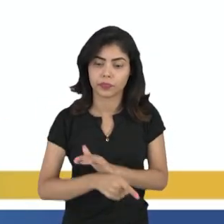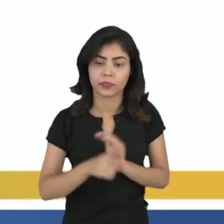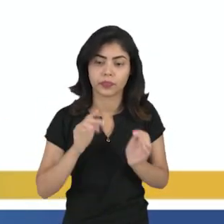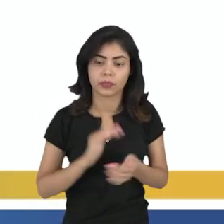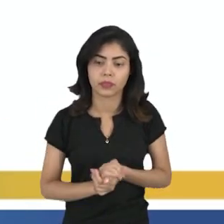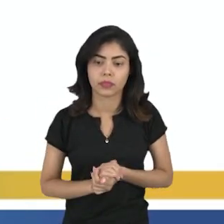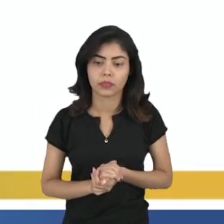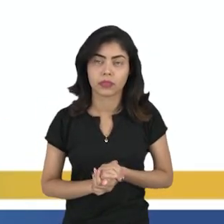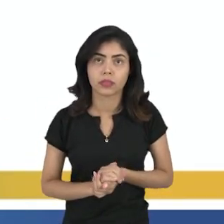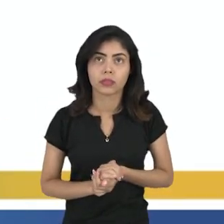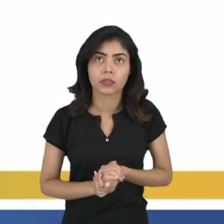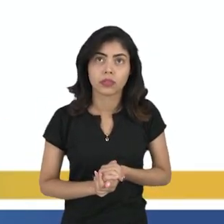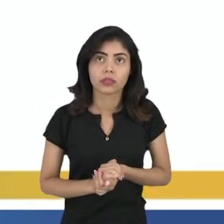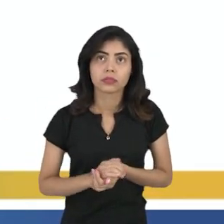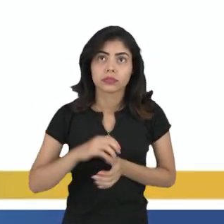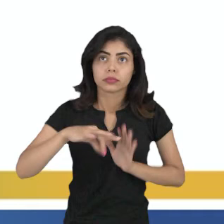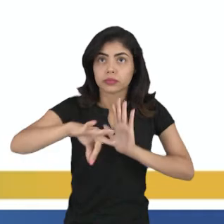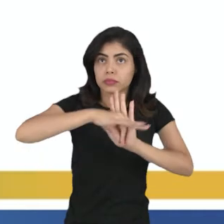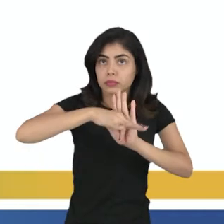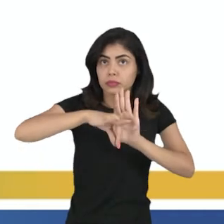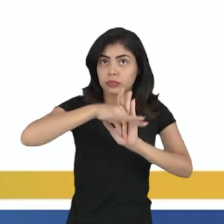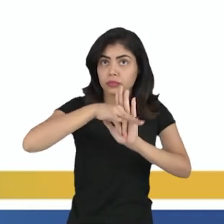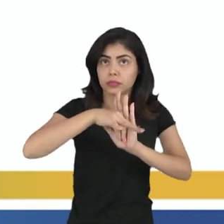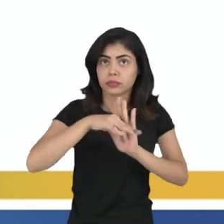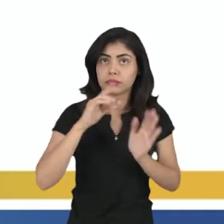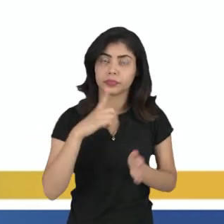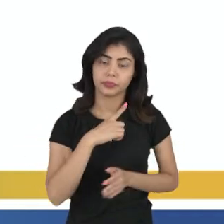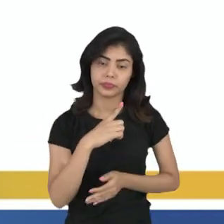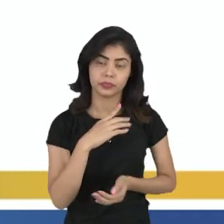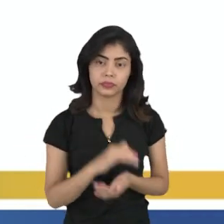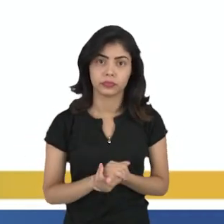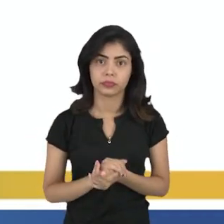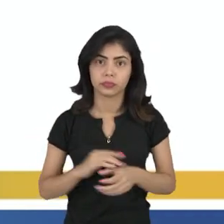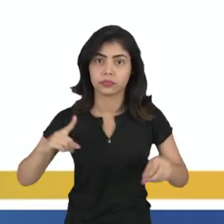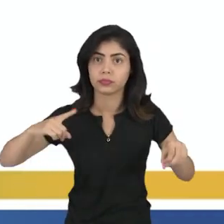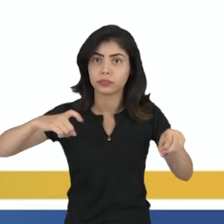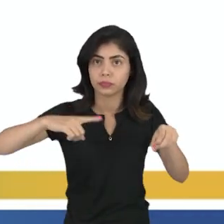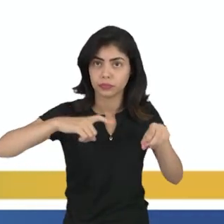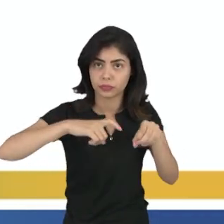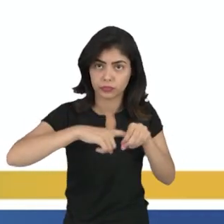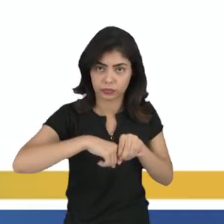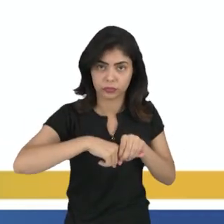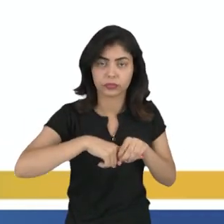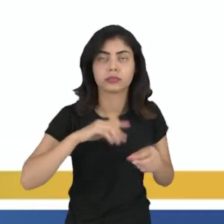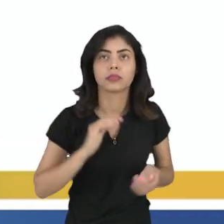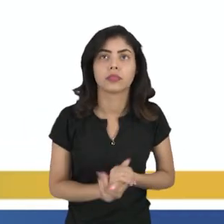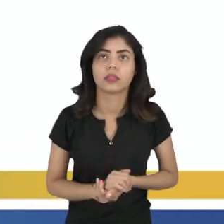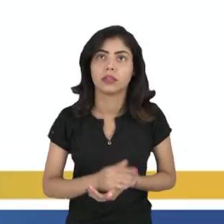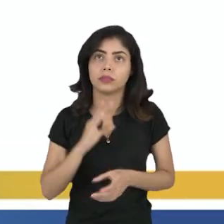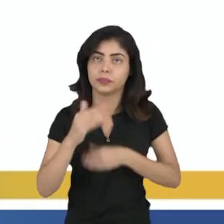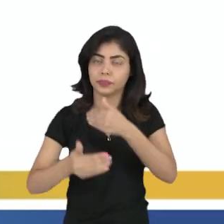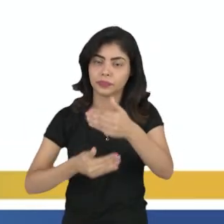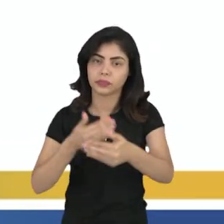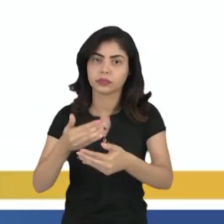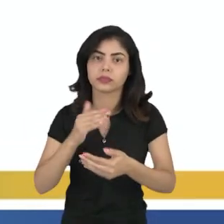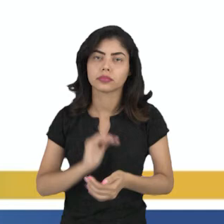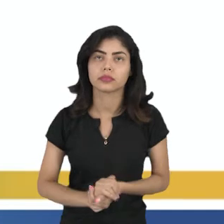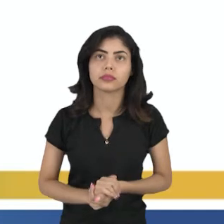interna. E é na vagina onde a gente vai ter aí a cópula, né, para que aconteça o processo